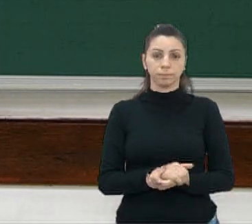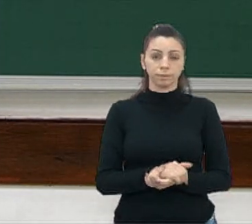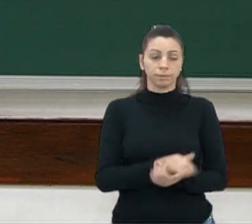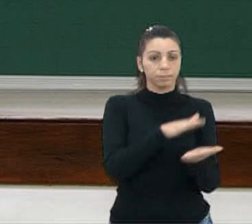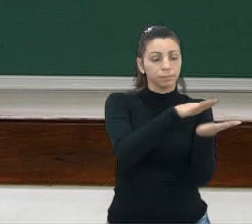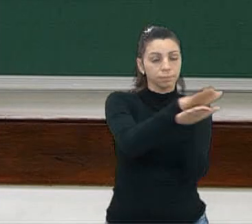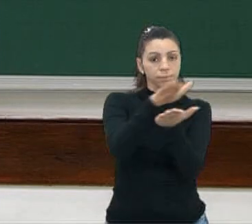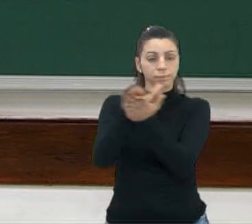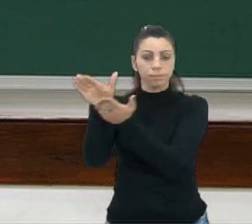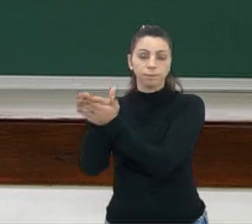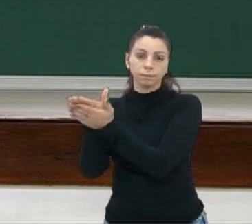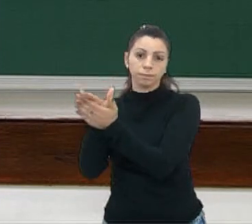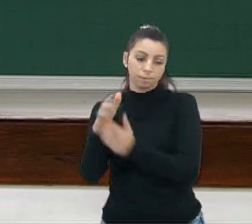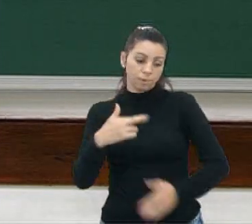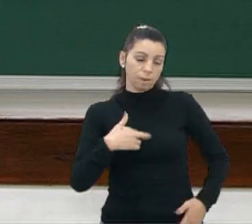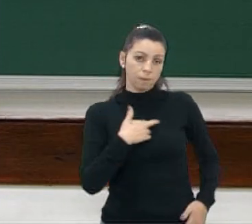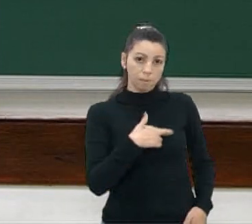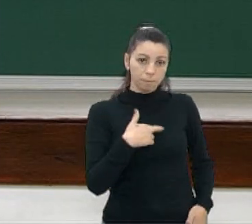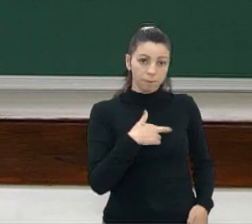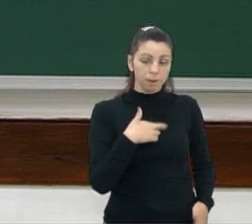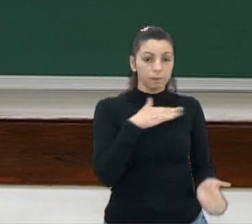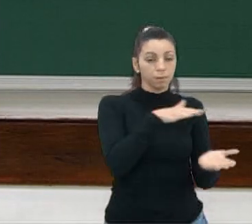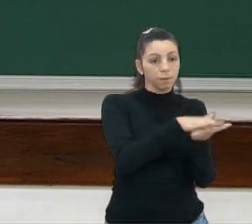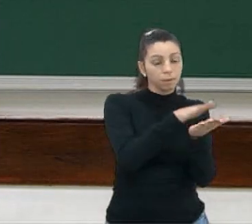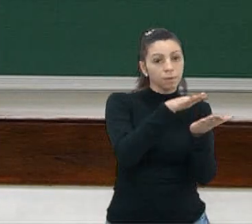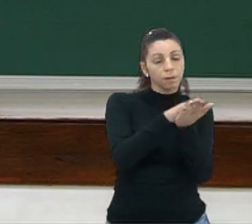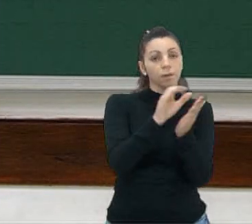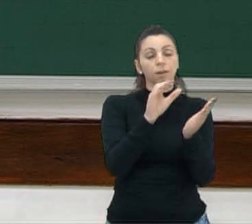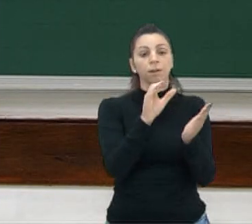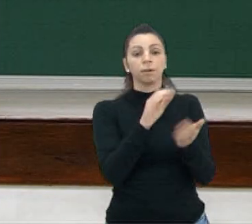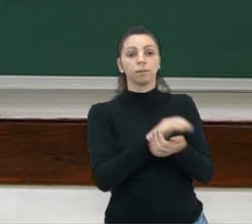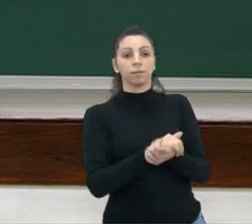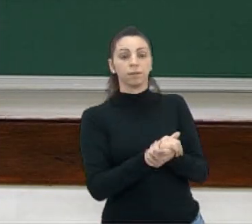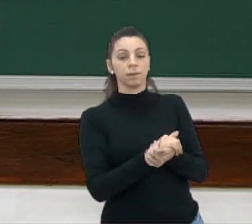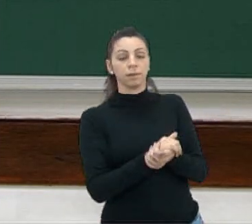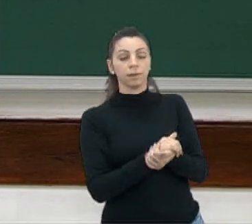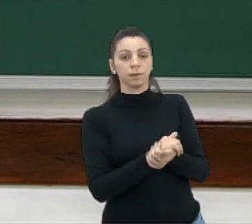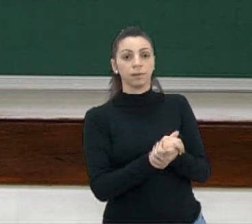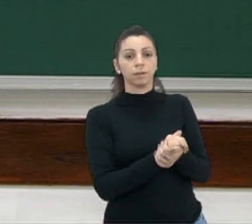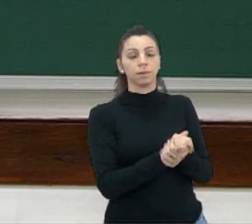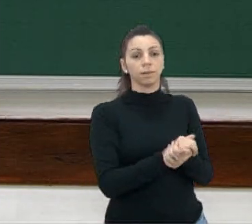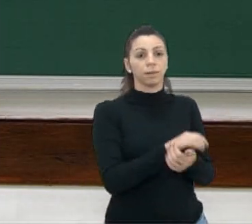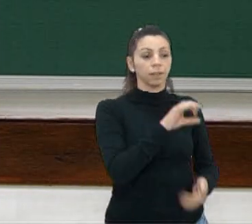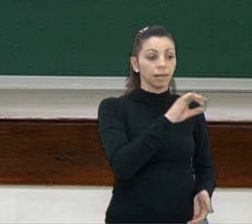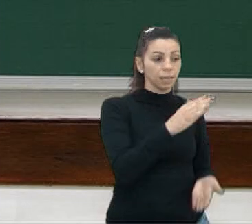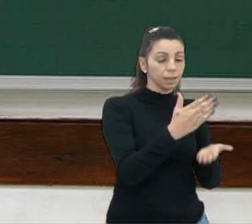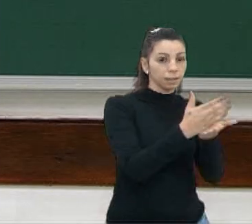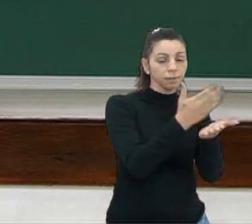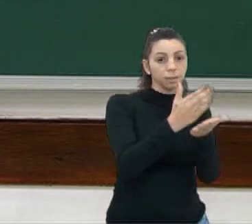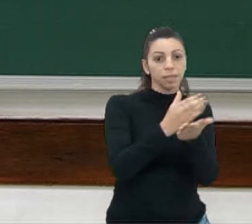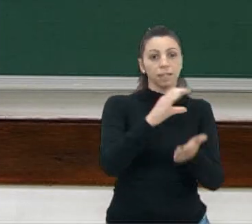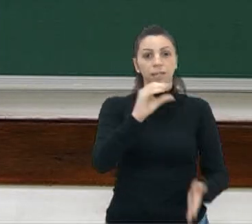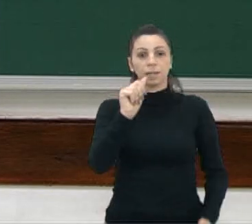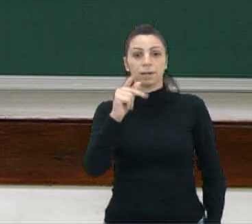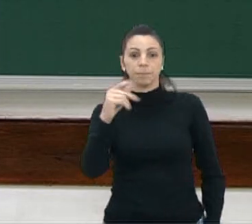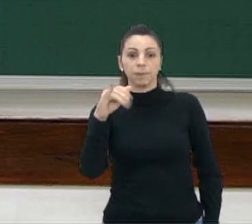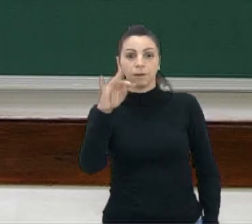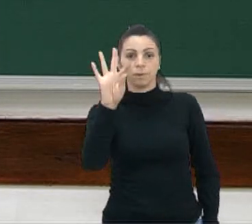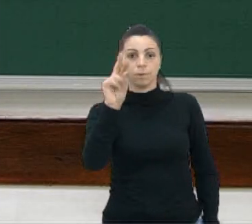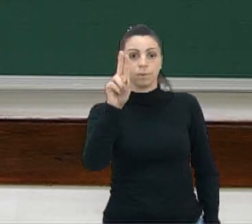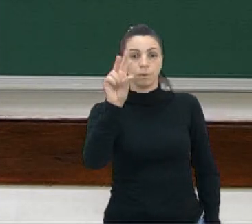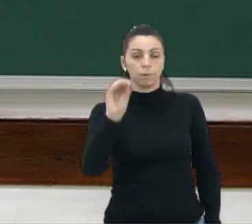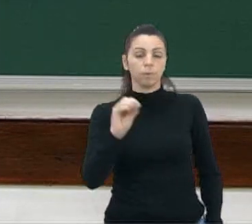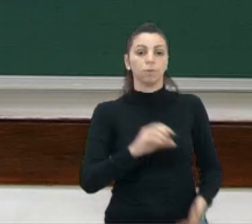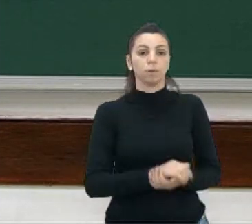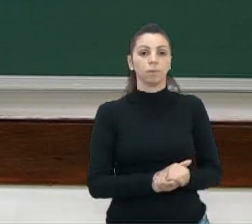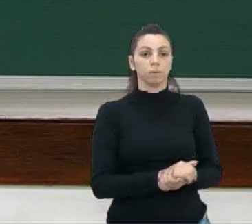publicava um romance num livro só, ia se publicando capítulos por capítulos nos periódicos? Então, mais ou menos a história em quadrinho é assim, iam se publicando